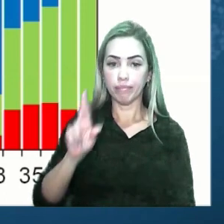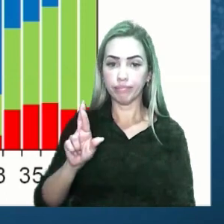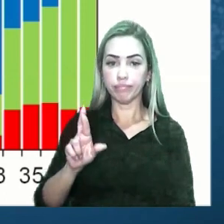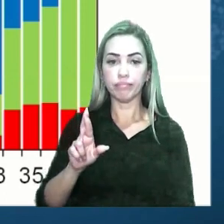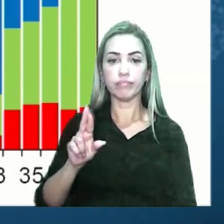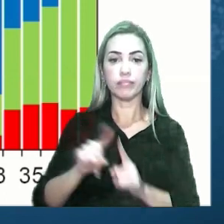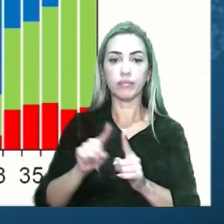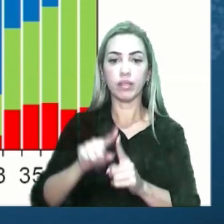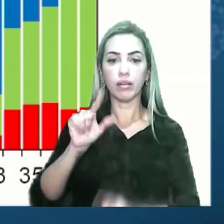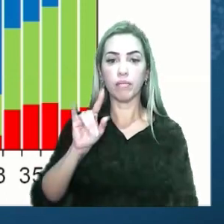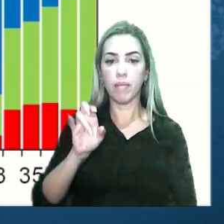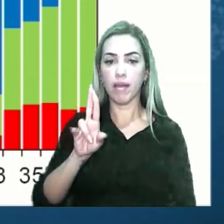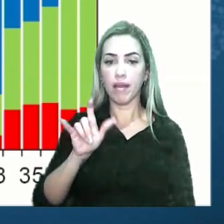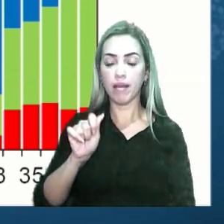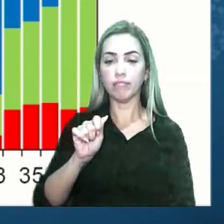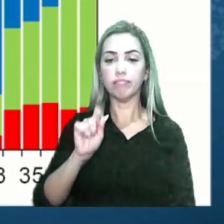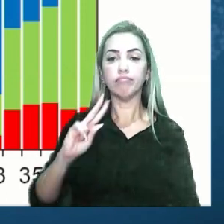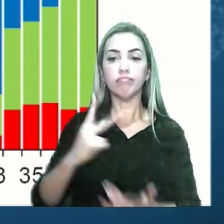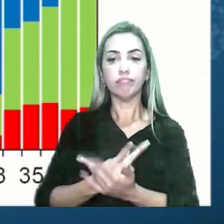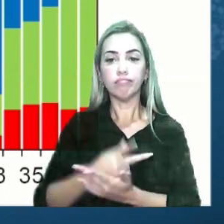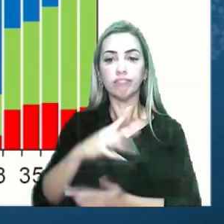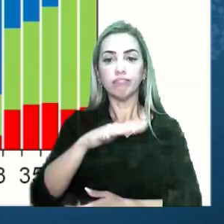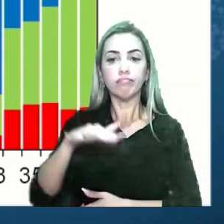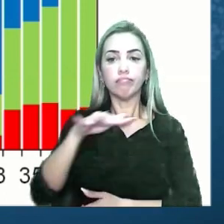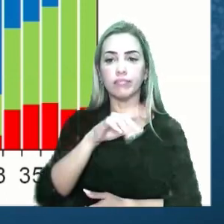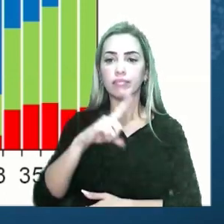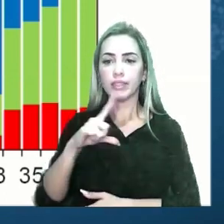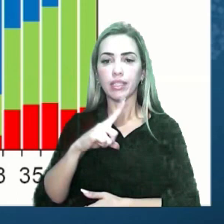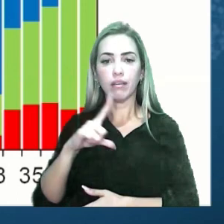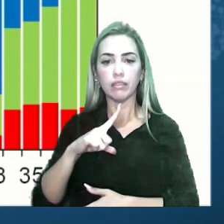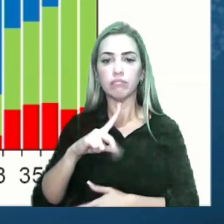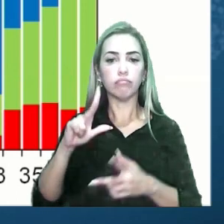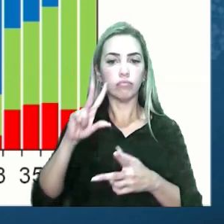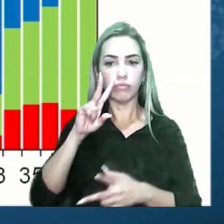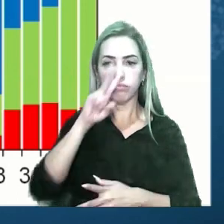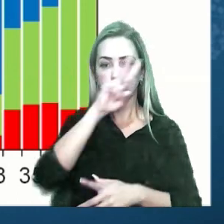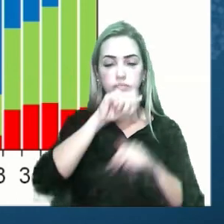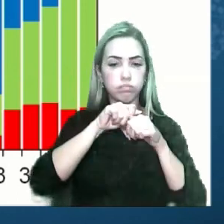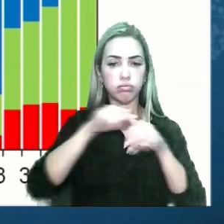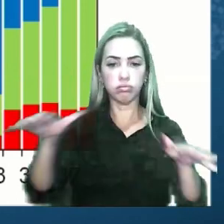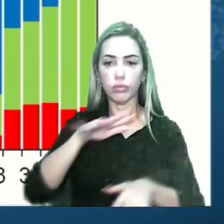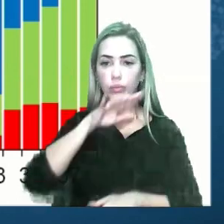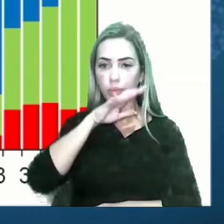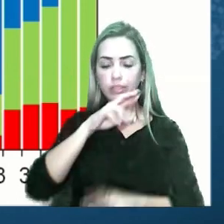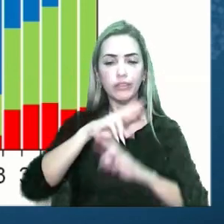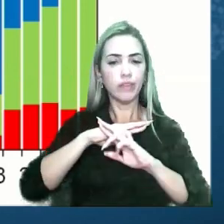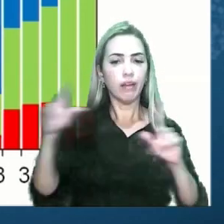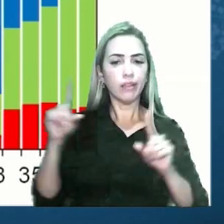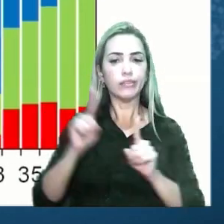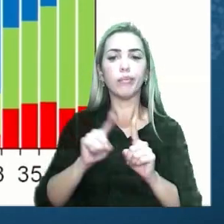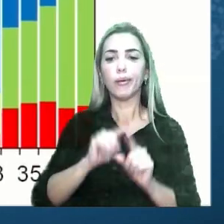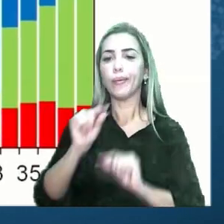na Libéria. Isso foi um surto muito ruim e muito diferente de tudo